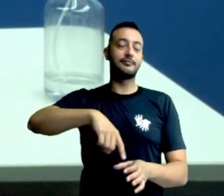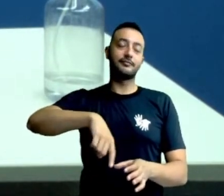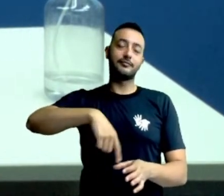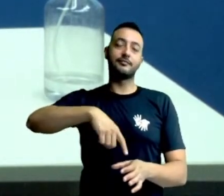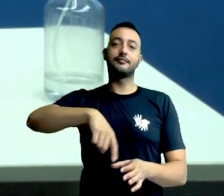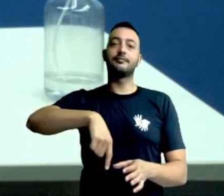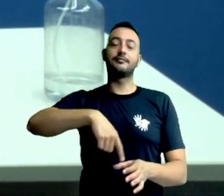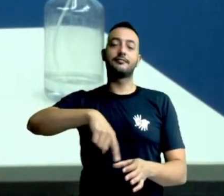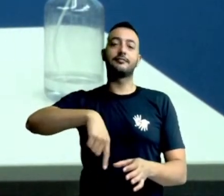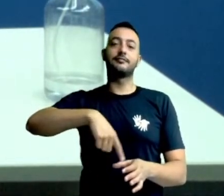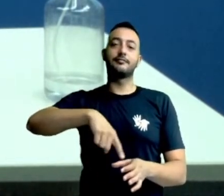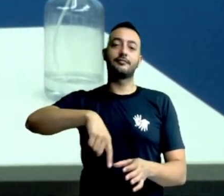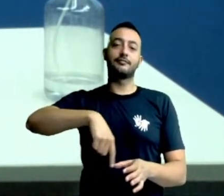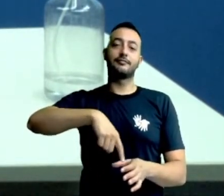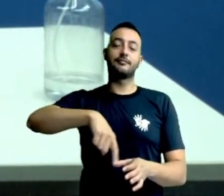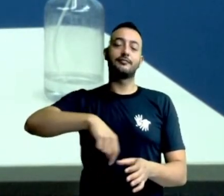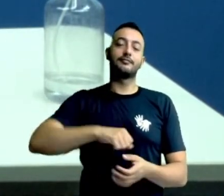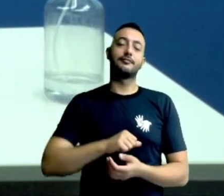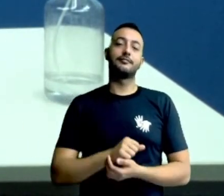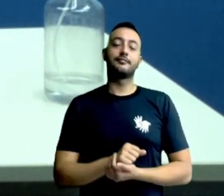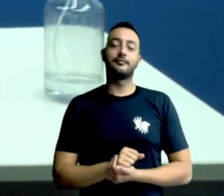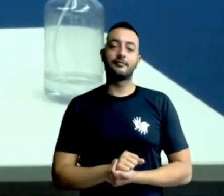Mexendo.